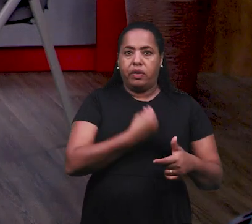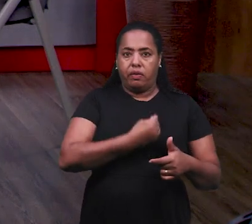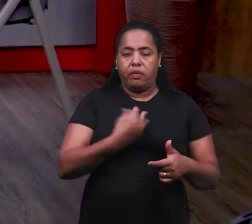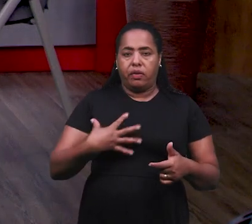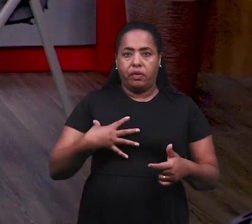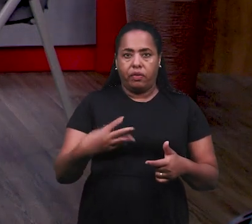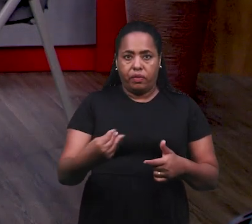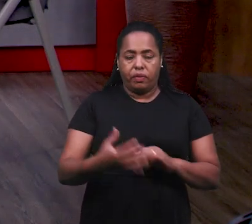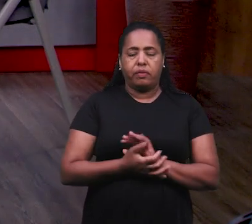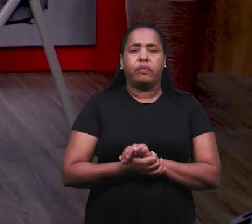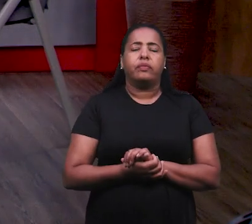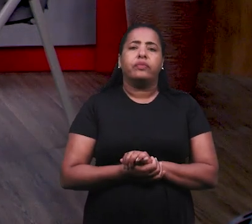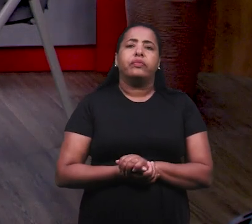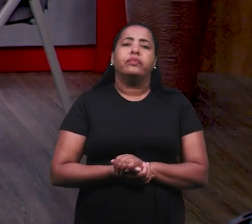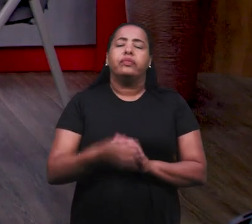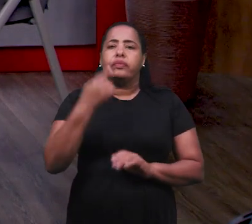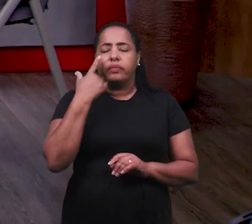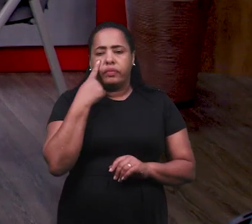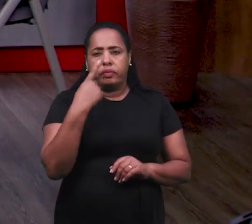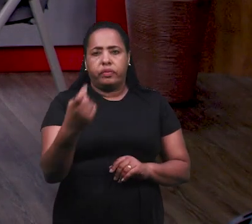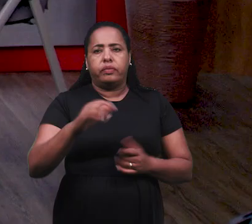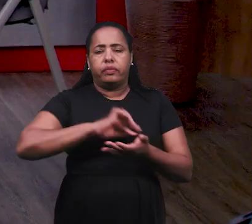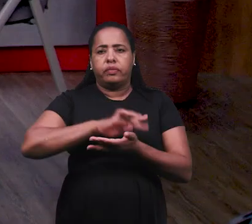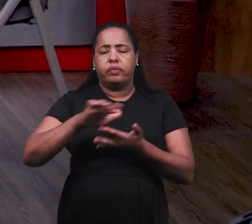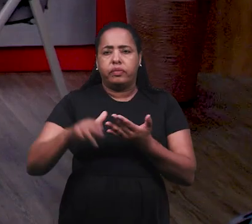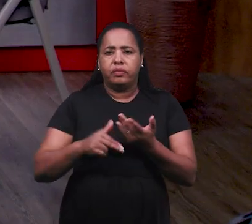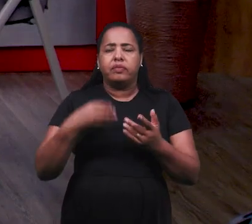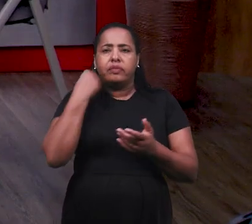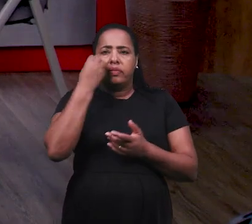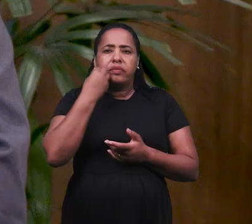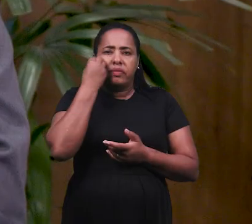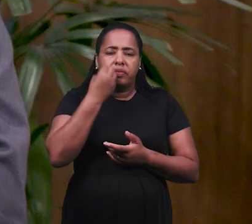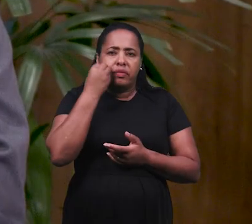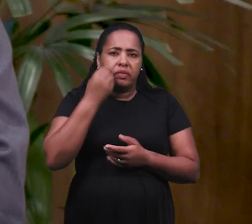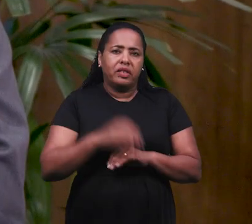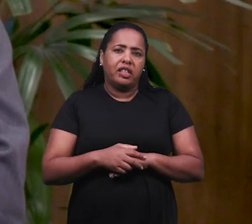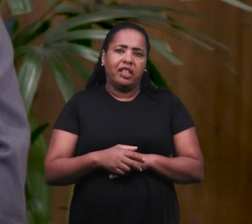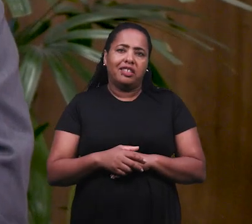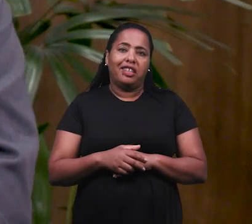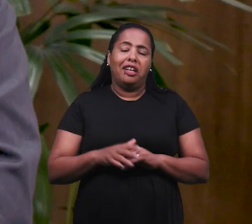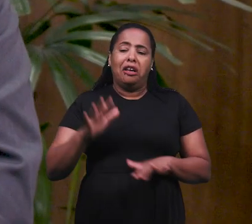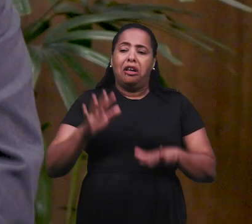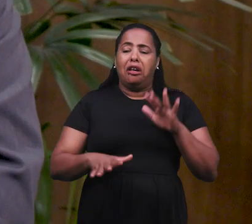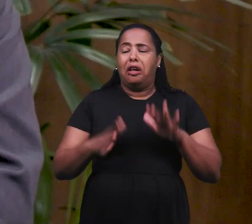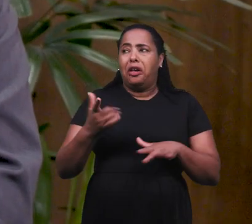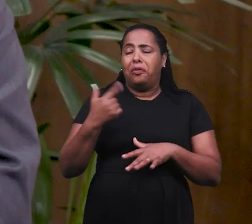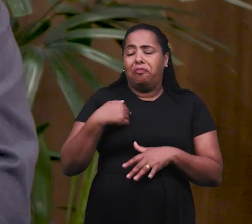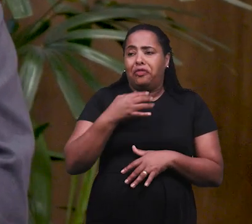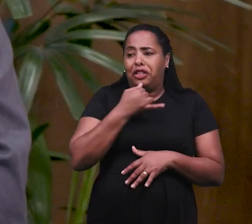né? Que quantas experiências, né? Eu até lamento um pouco que as minhas filhas já estão